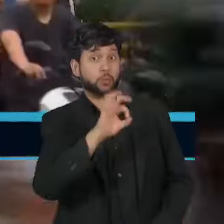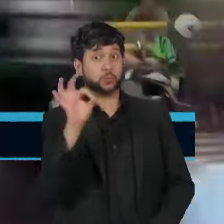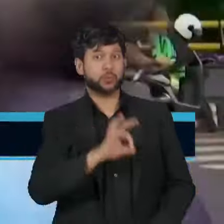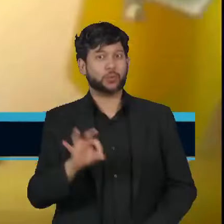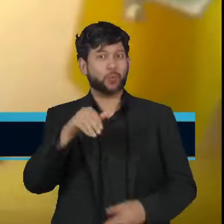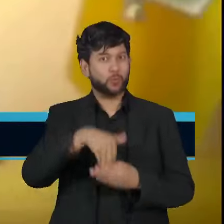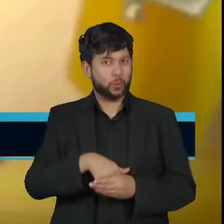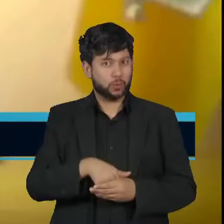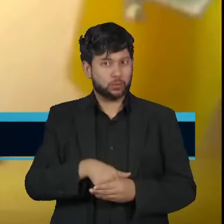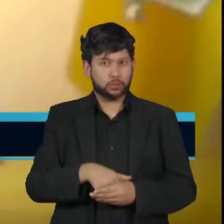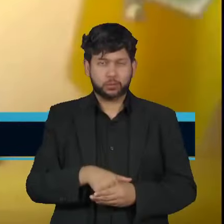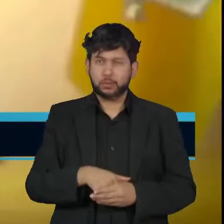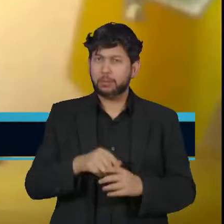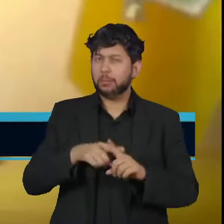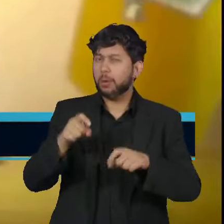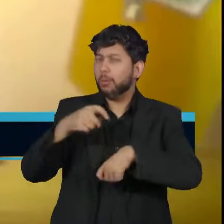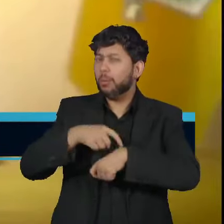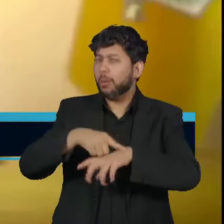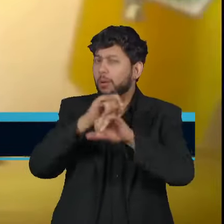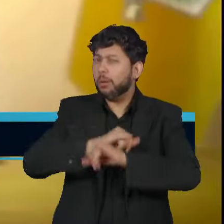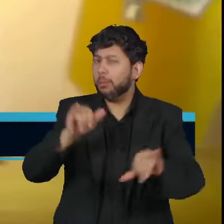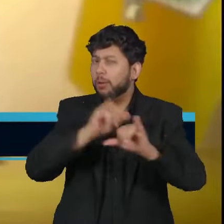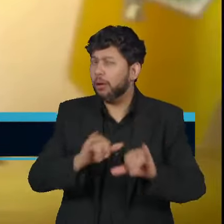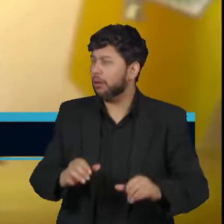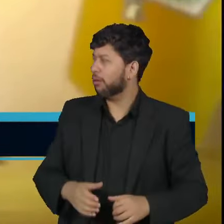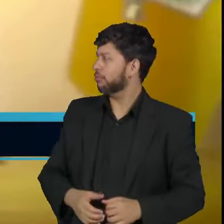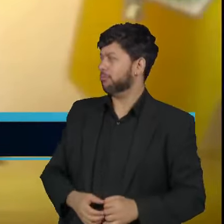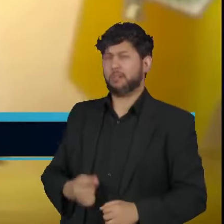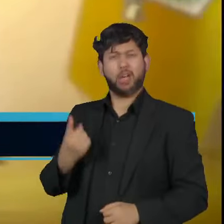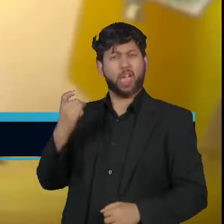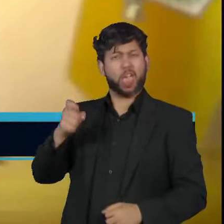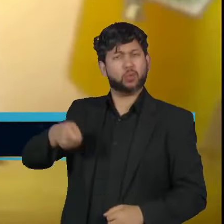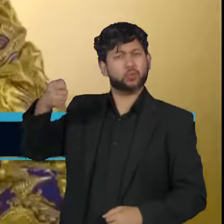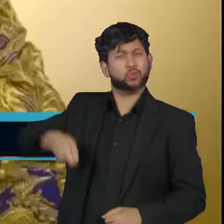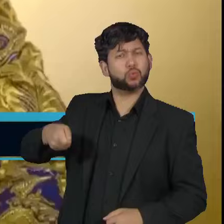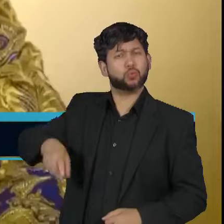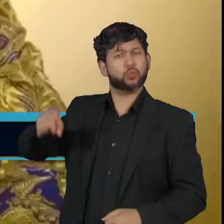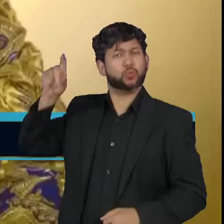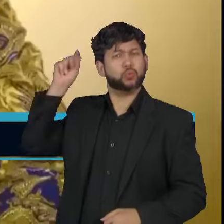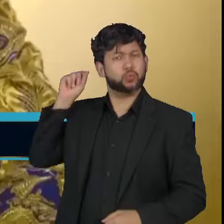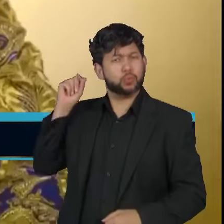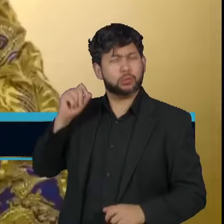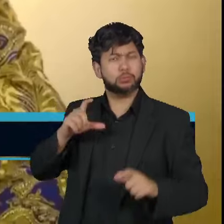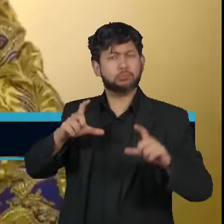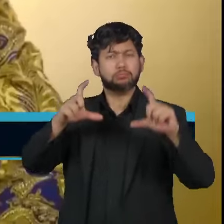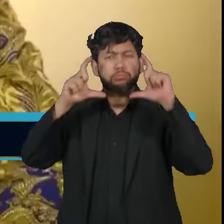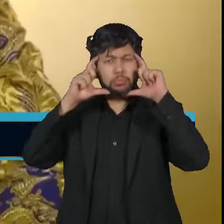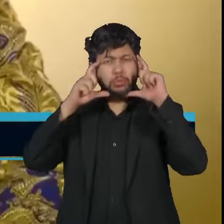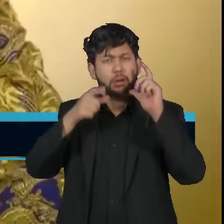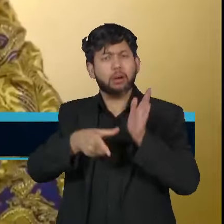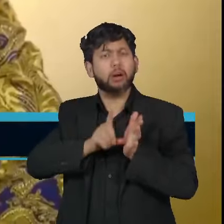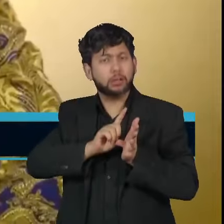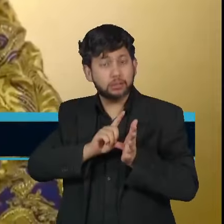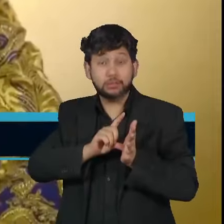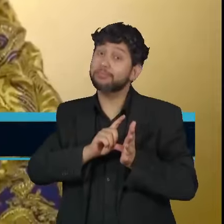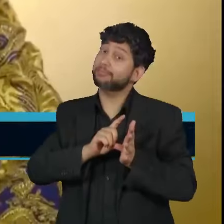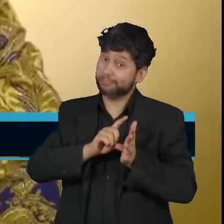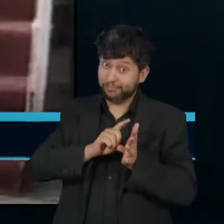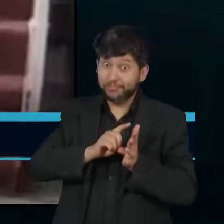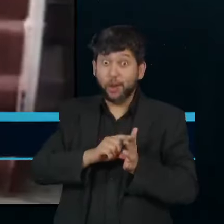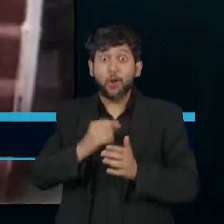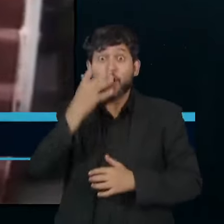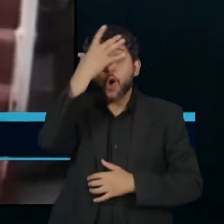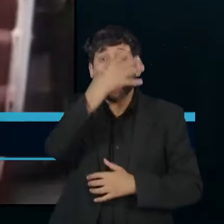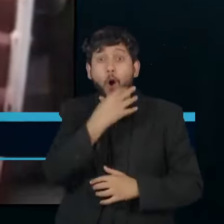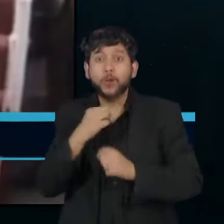dos votos na campanha Ainda teve o incentivo do ex-ditador suharto na véspera da eleição a inteligência artificial